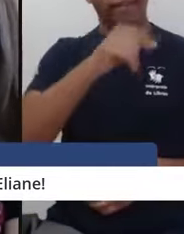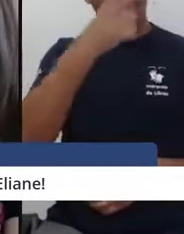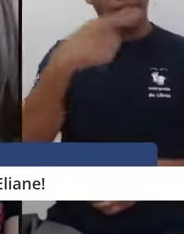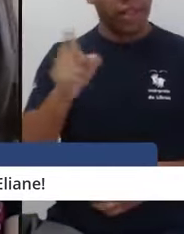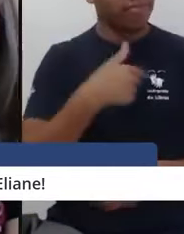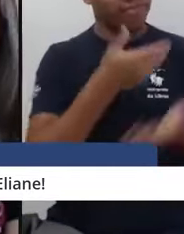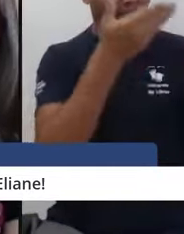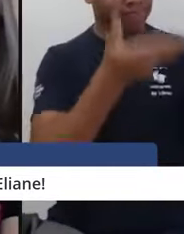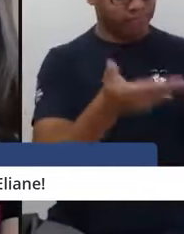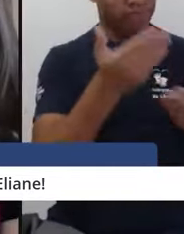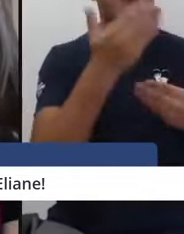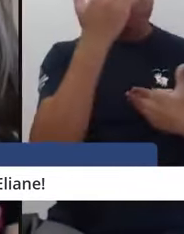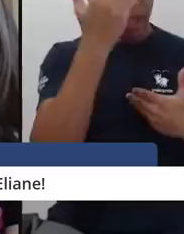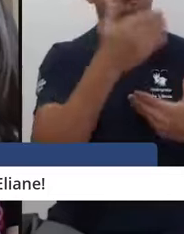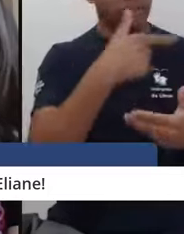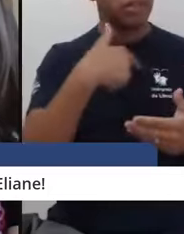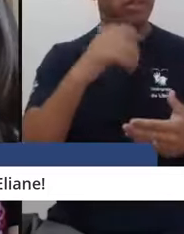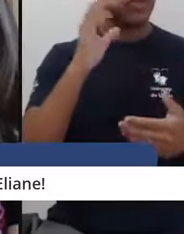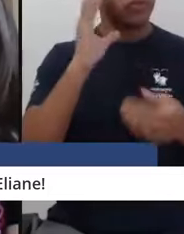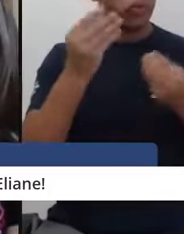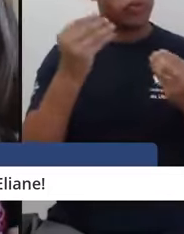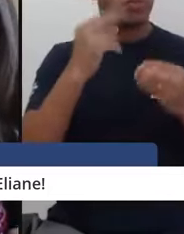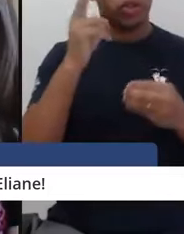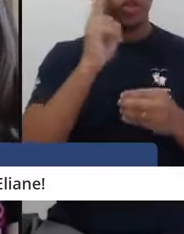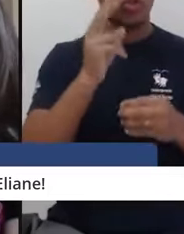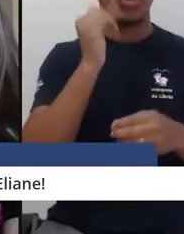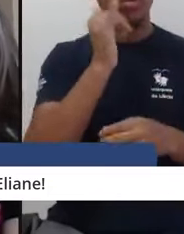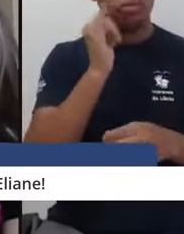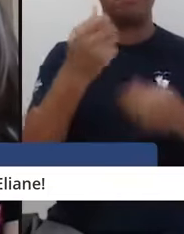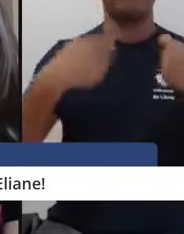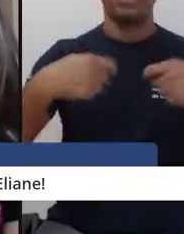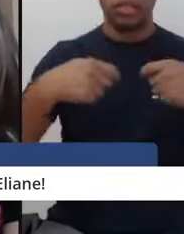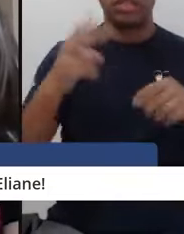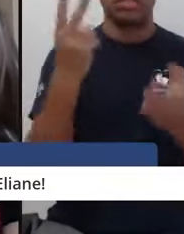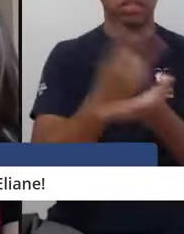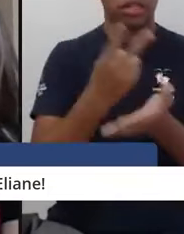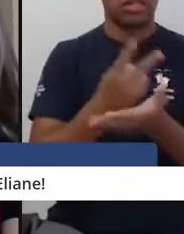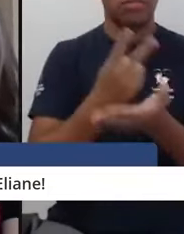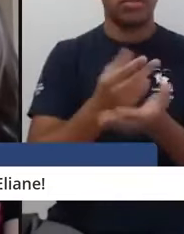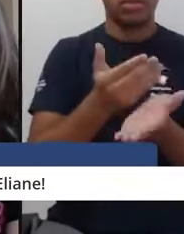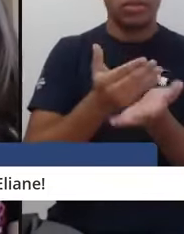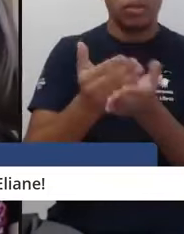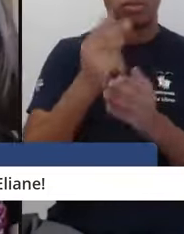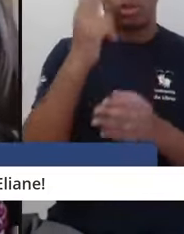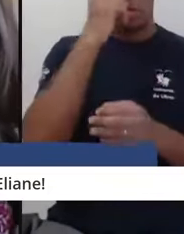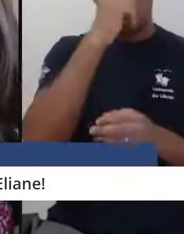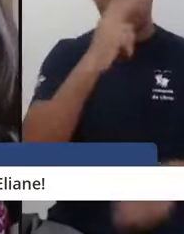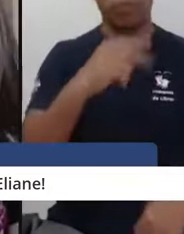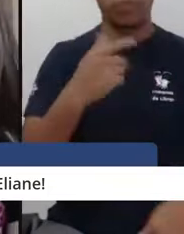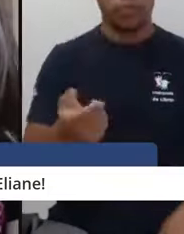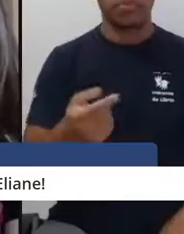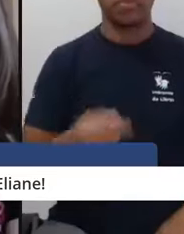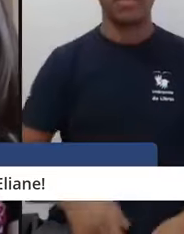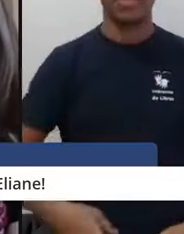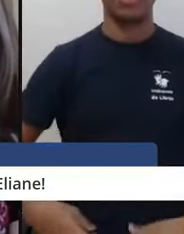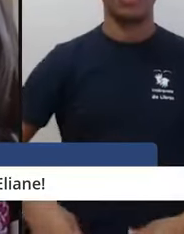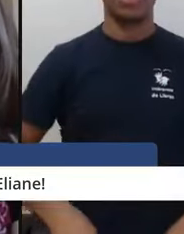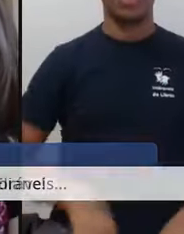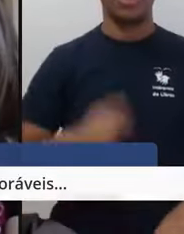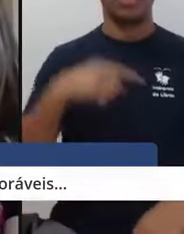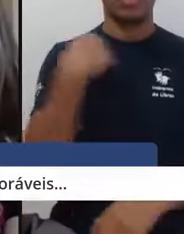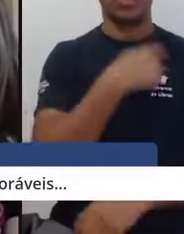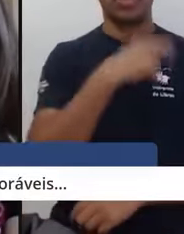essa decisão. Né? A história a gente precisa contar, relembrar, toda história tem um começo, e isso faz parte do nosso legado aí para